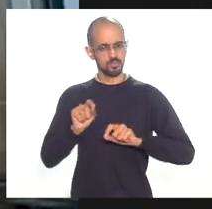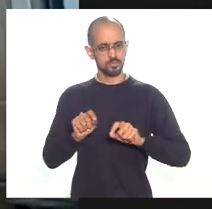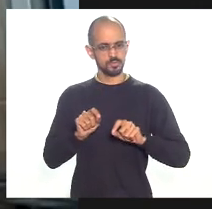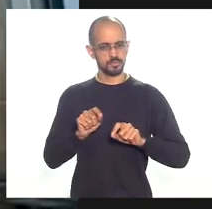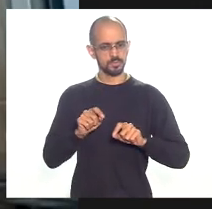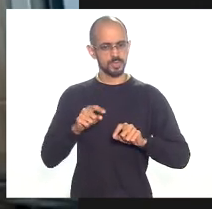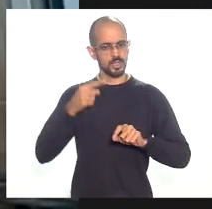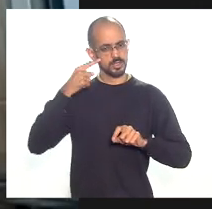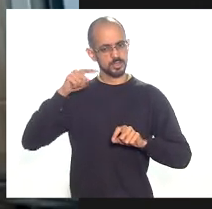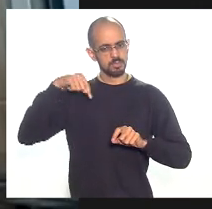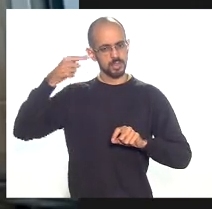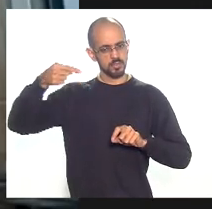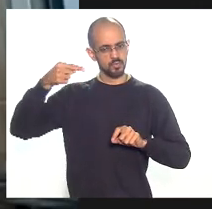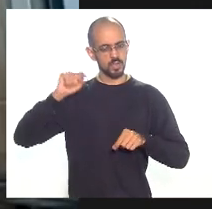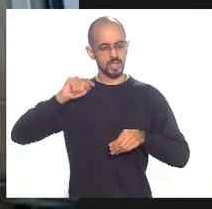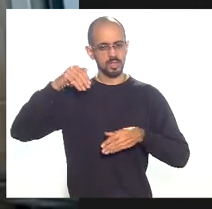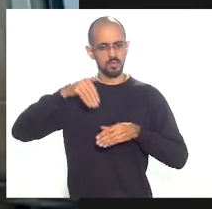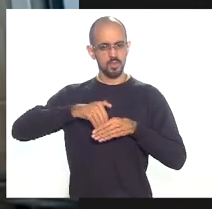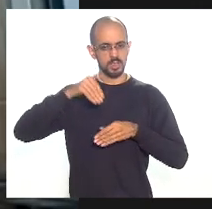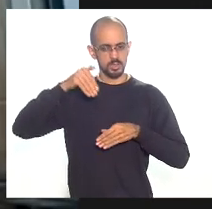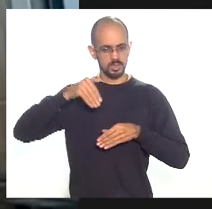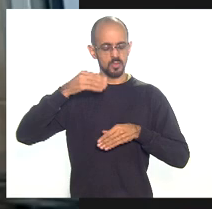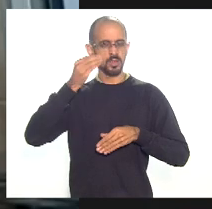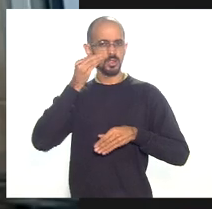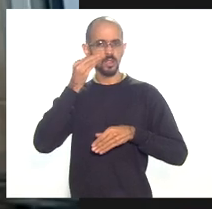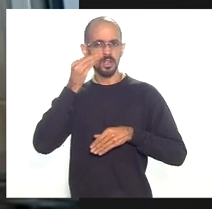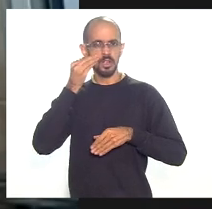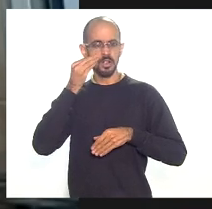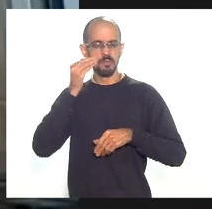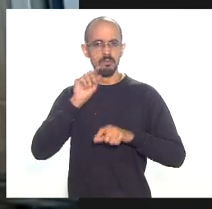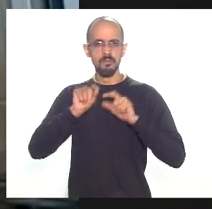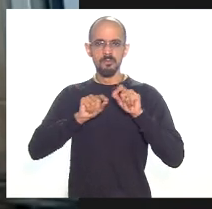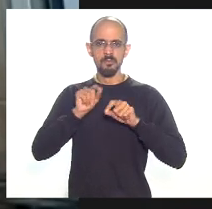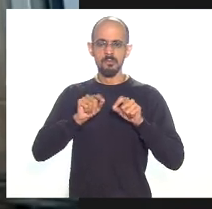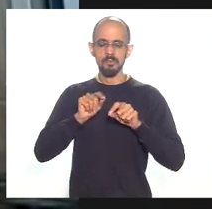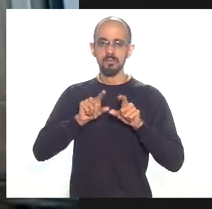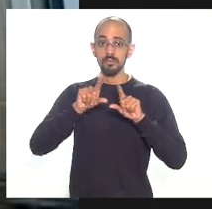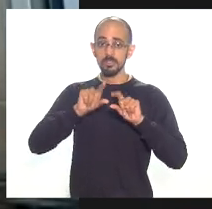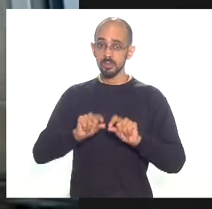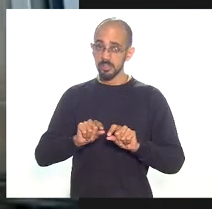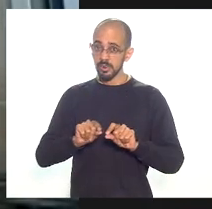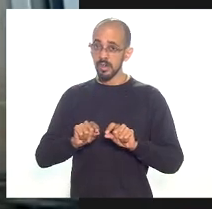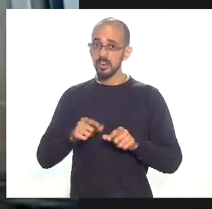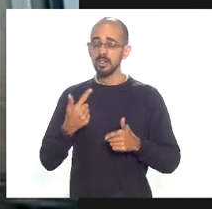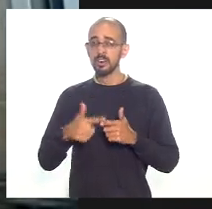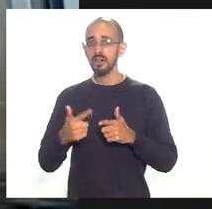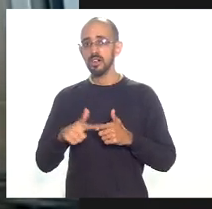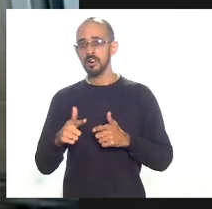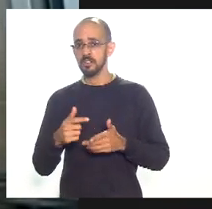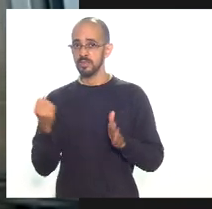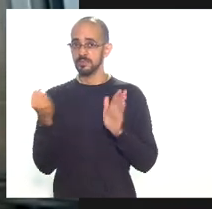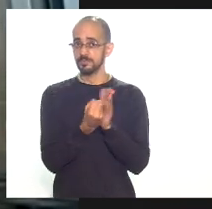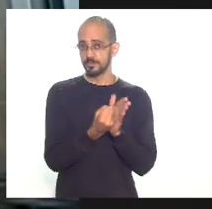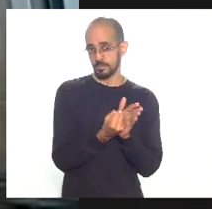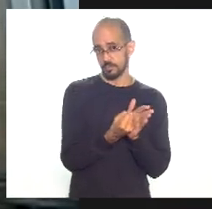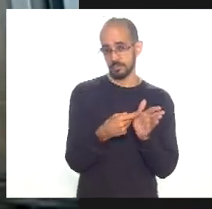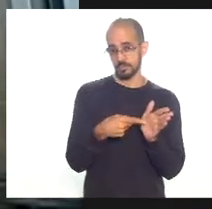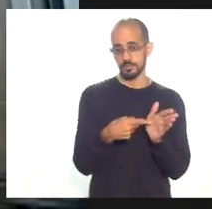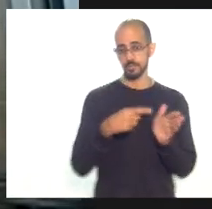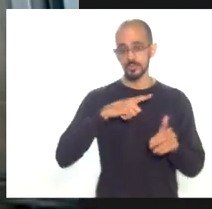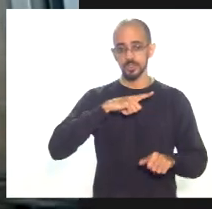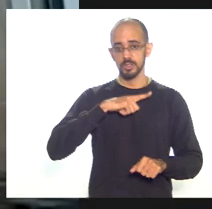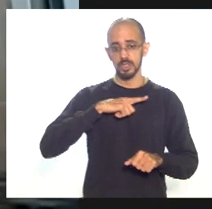semana que vem na hora de votarmos a matéria tentar de alguma forma diminuir um pouco esse impacto dessa abertura tão ampla de discutir a questão